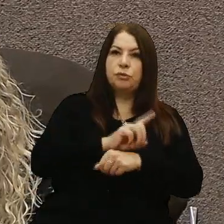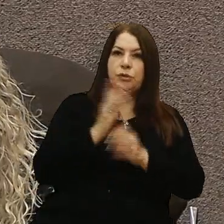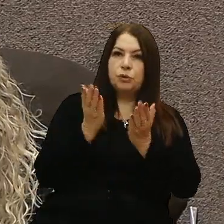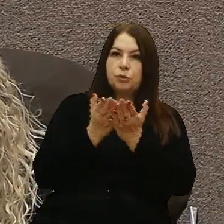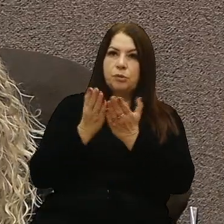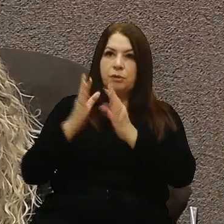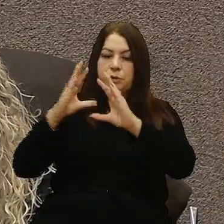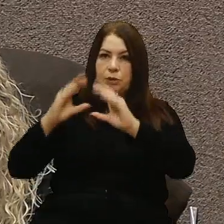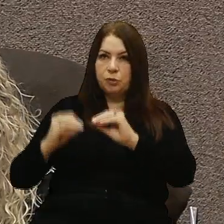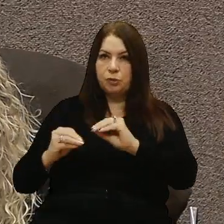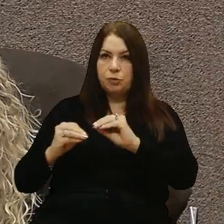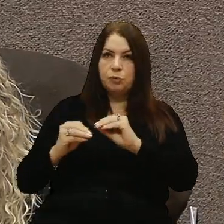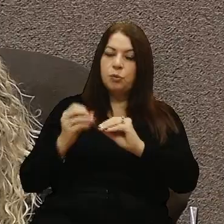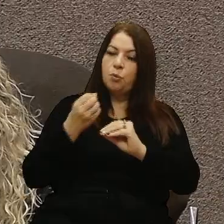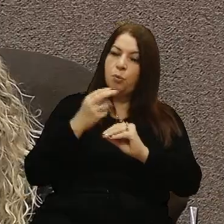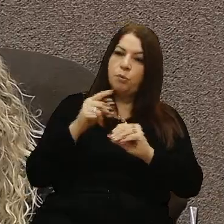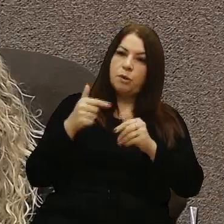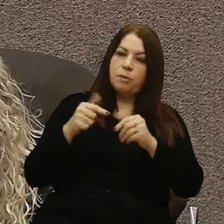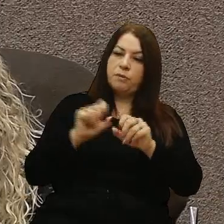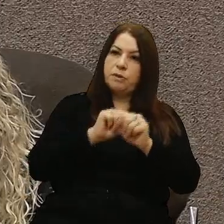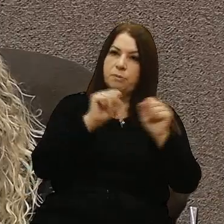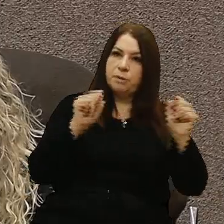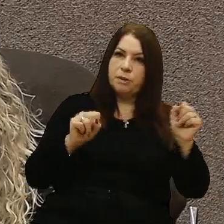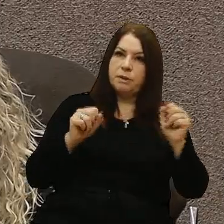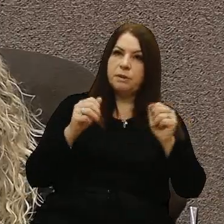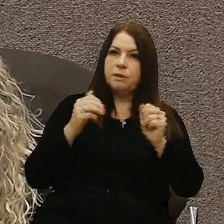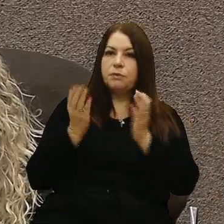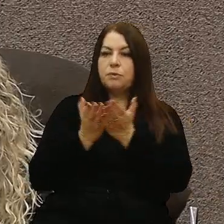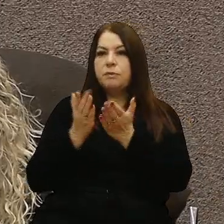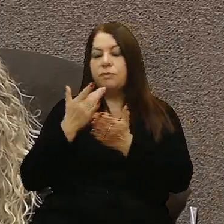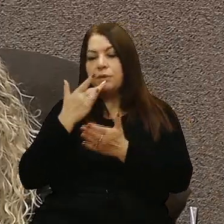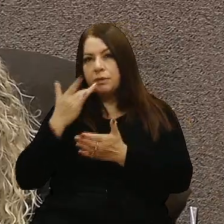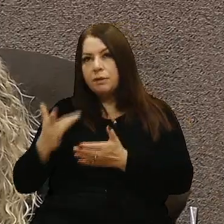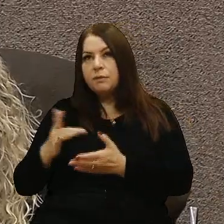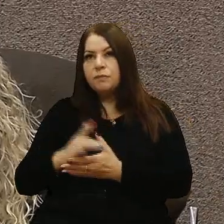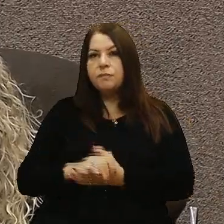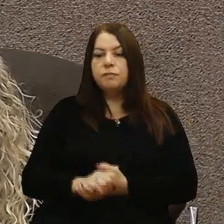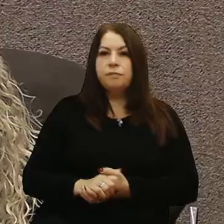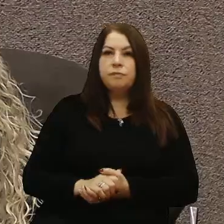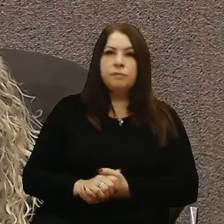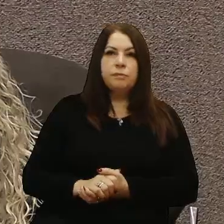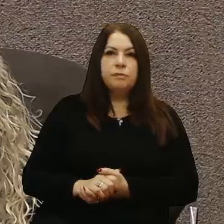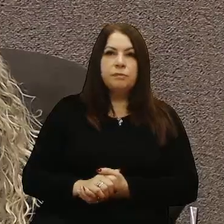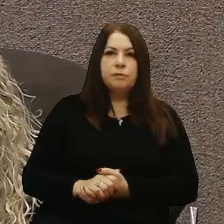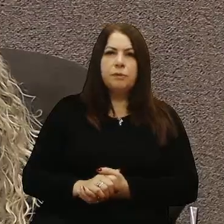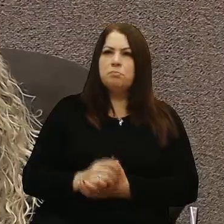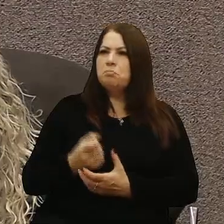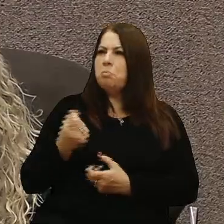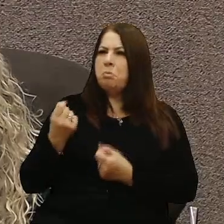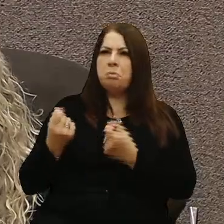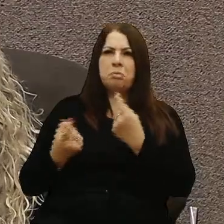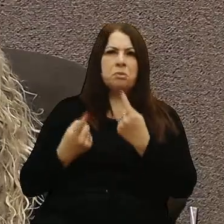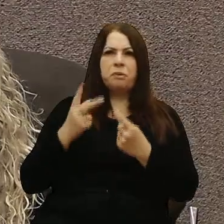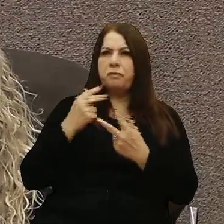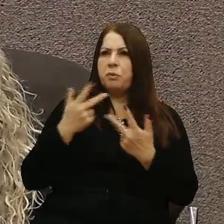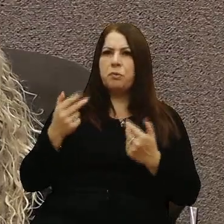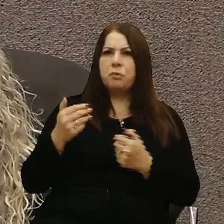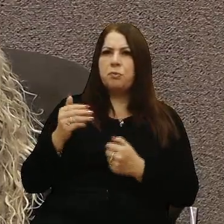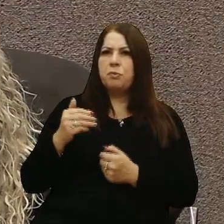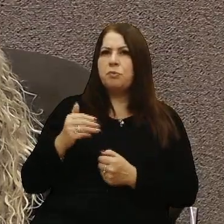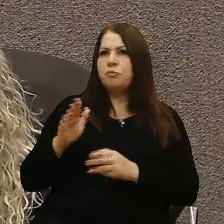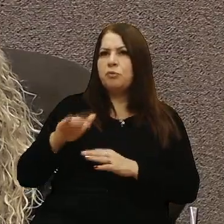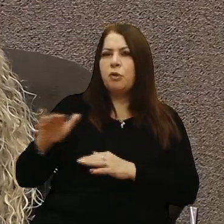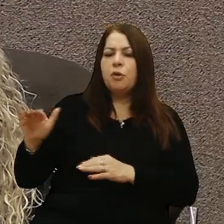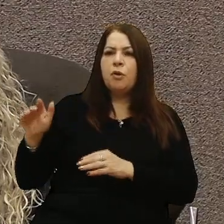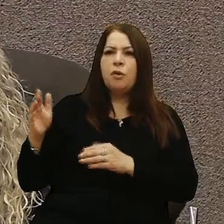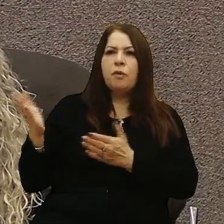noite, ou trabalhava de manhã e estudava de tarde. Muito raramente a gente viu algum adolescente desses